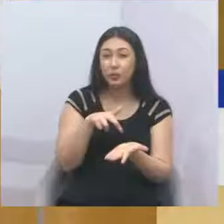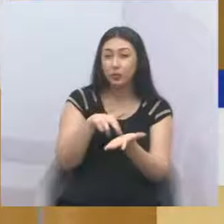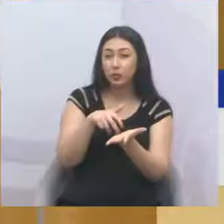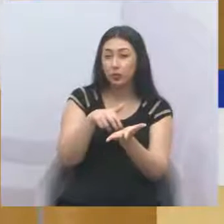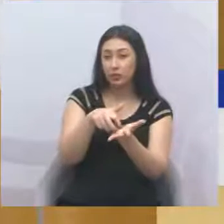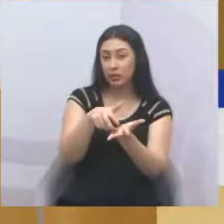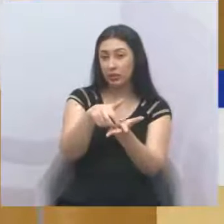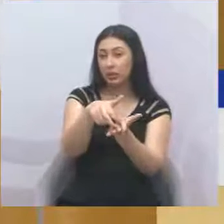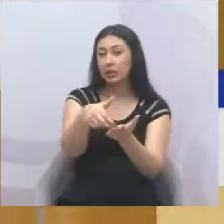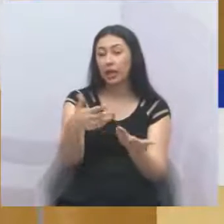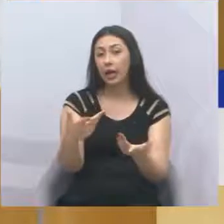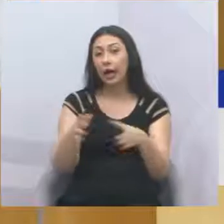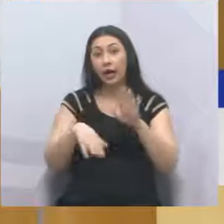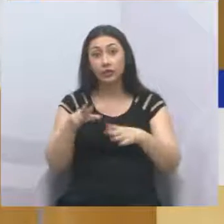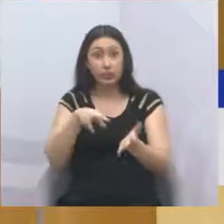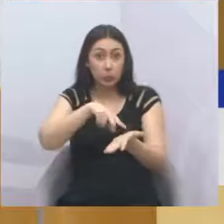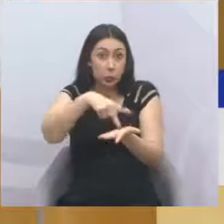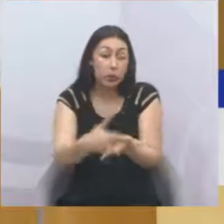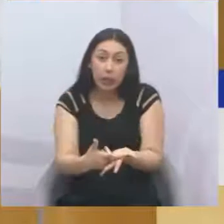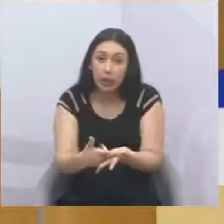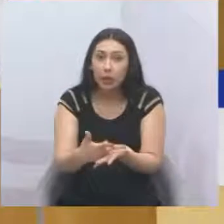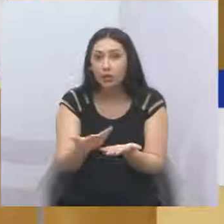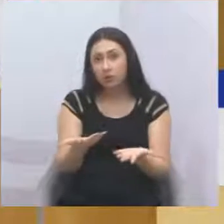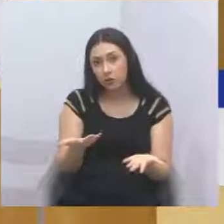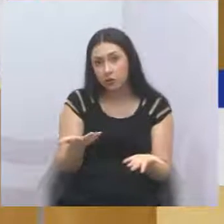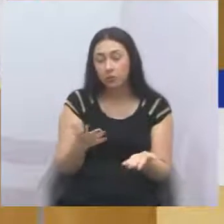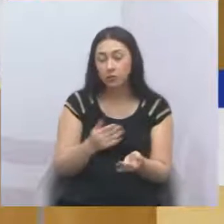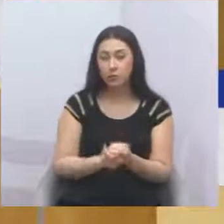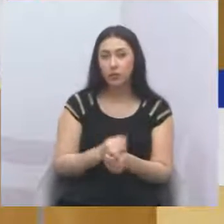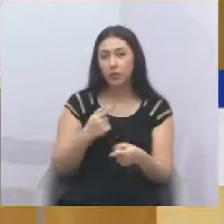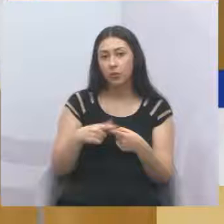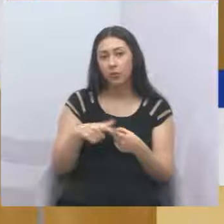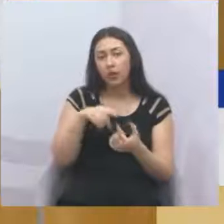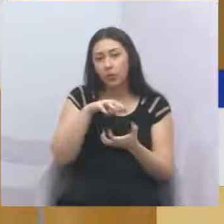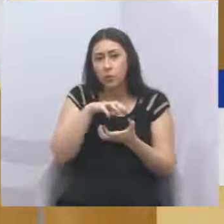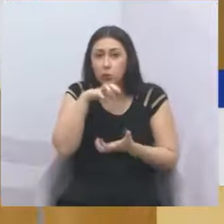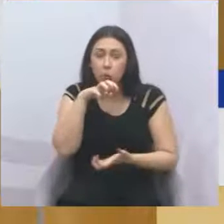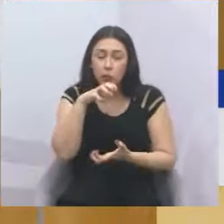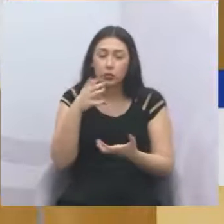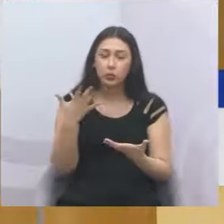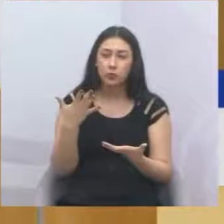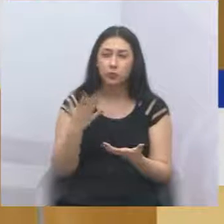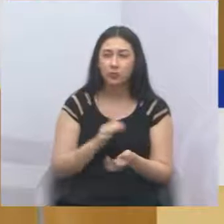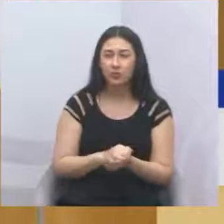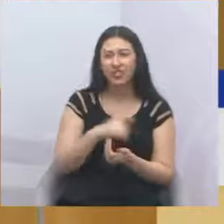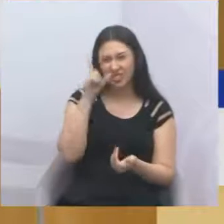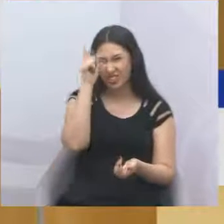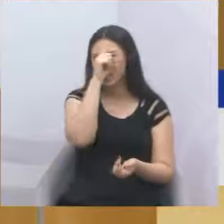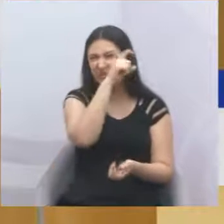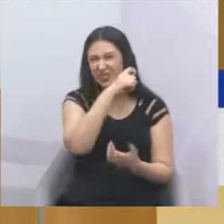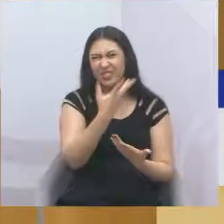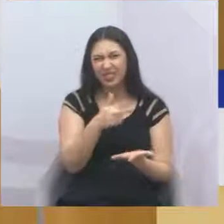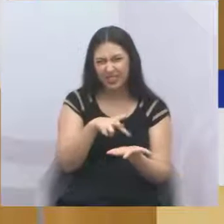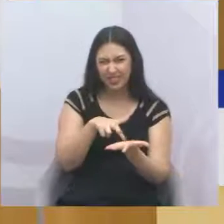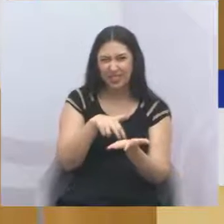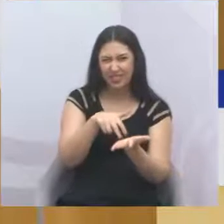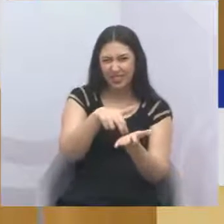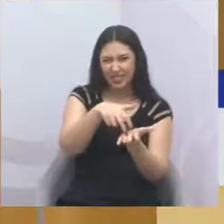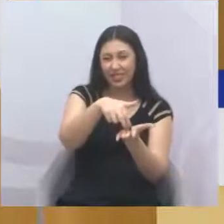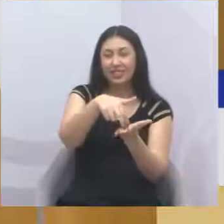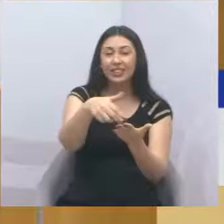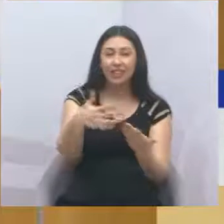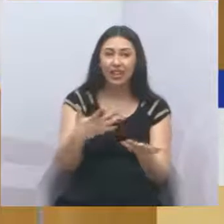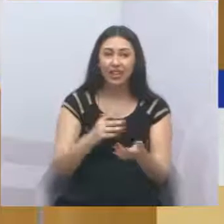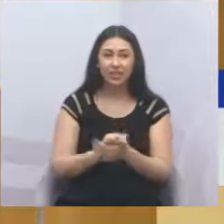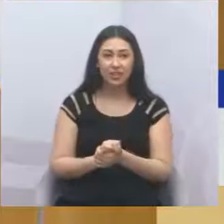caminhar, quedas frequentes nesse sentido, porque o idoso, ele acaba tendo mais dificuldade de locomoção,